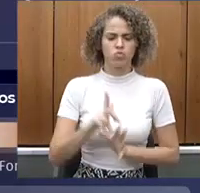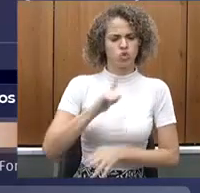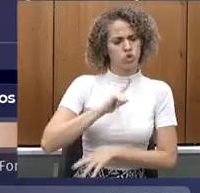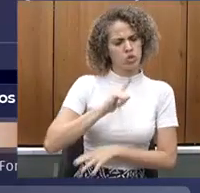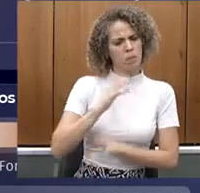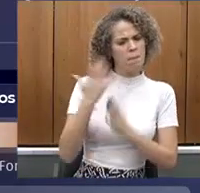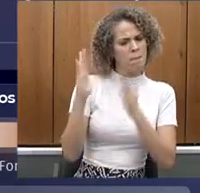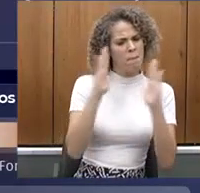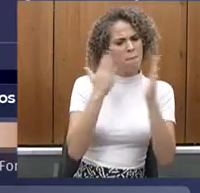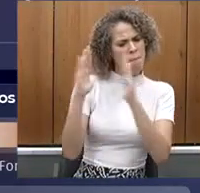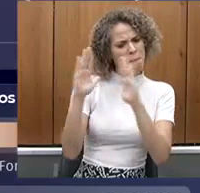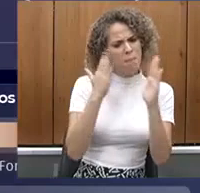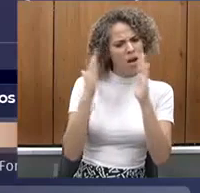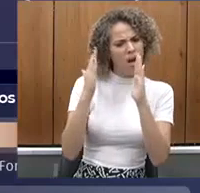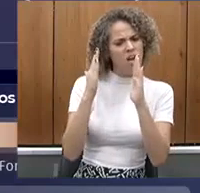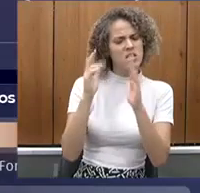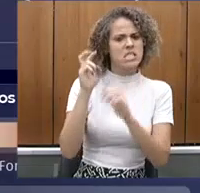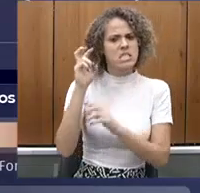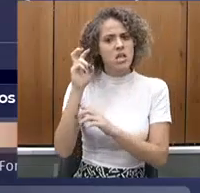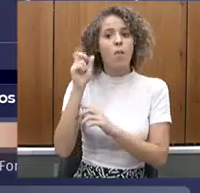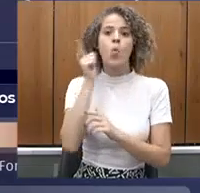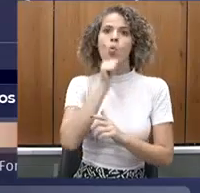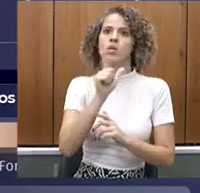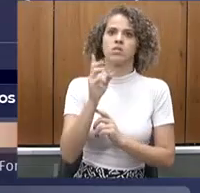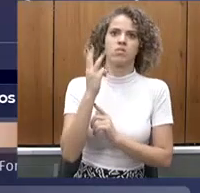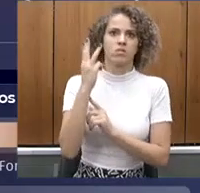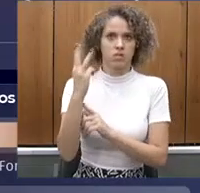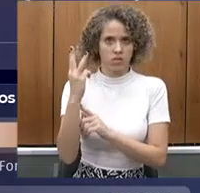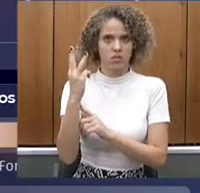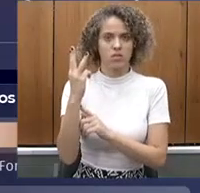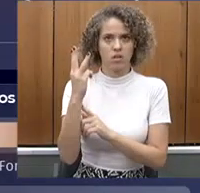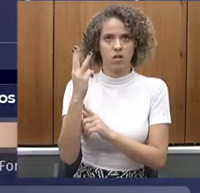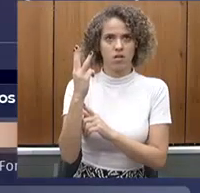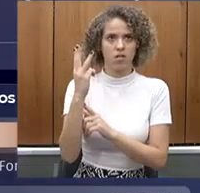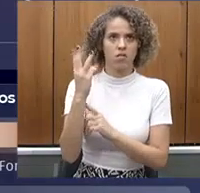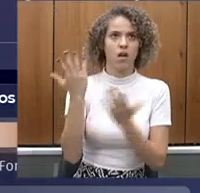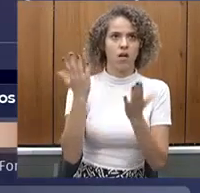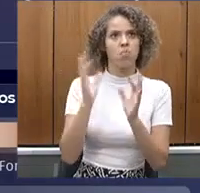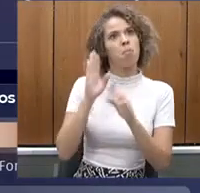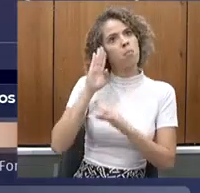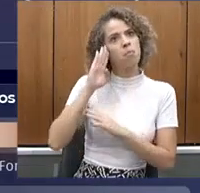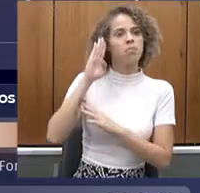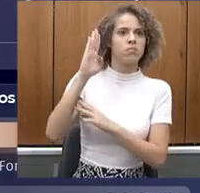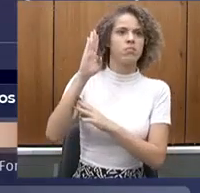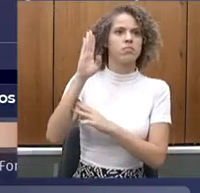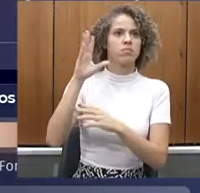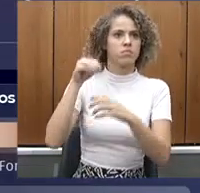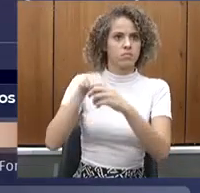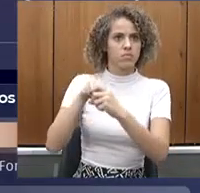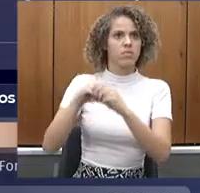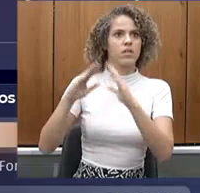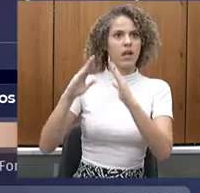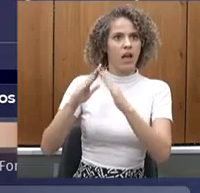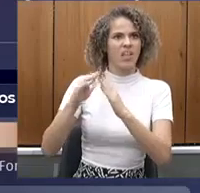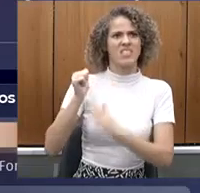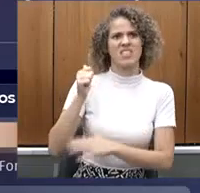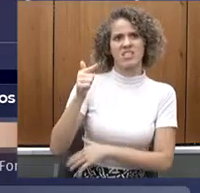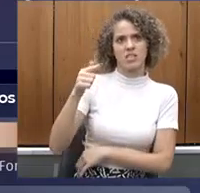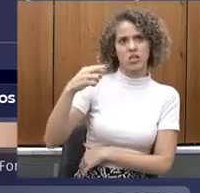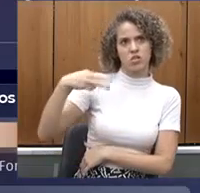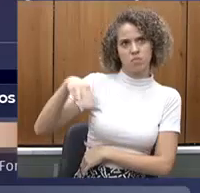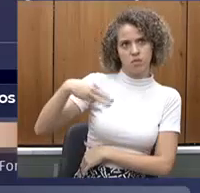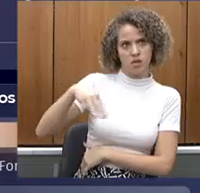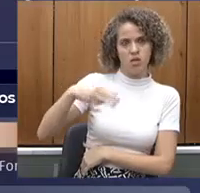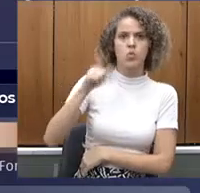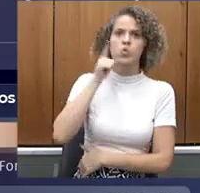de cinco né mas nós conseguimos fazer três e melhoria nas instalação das unidades são investimento aí na casa de 17 milhões que nós estamos